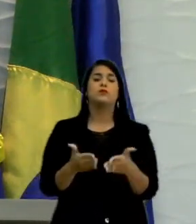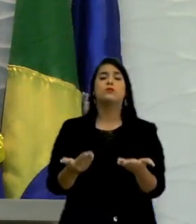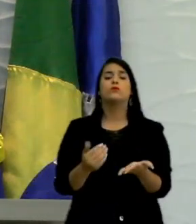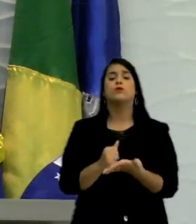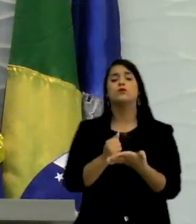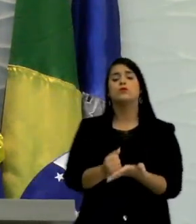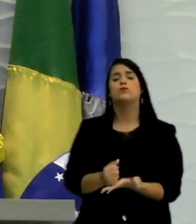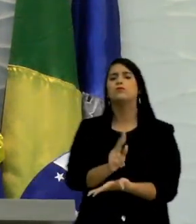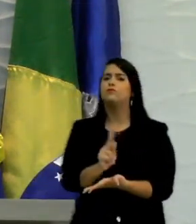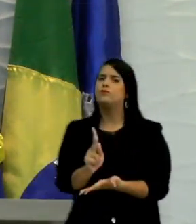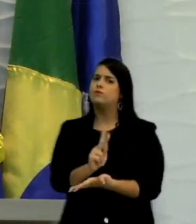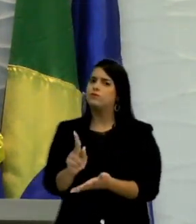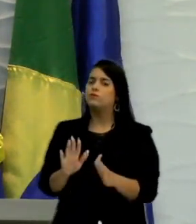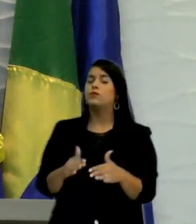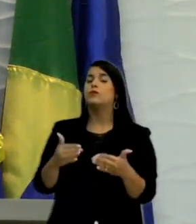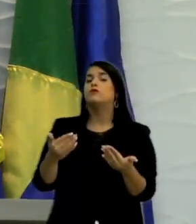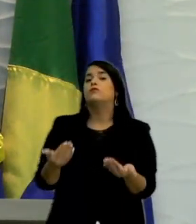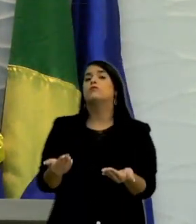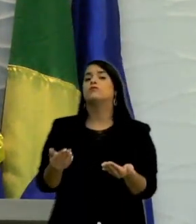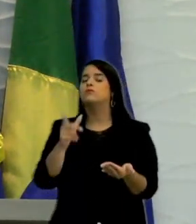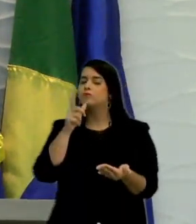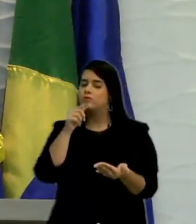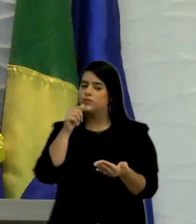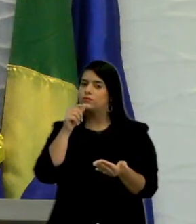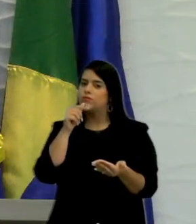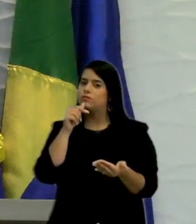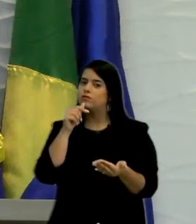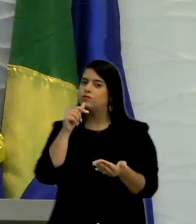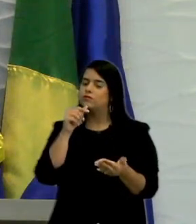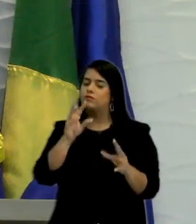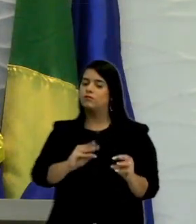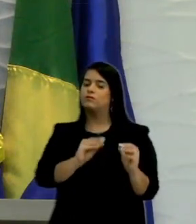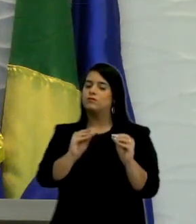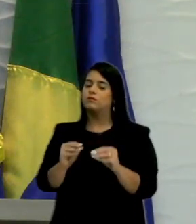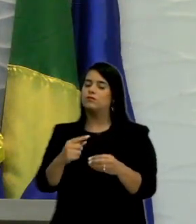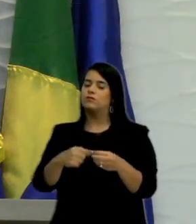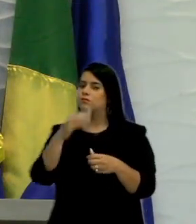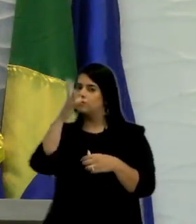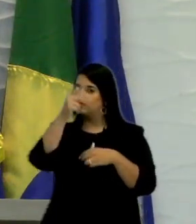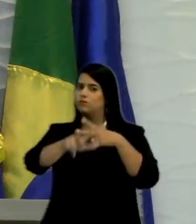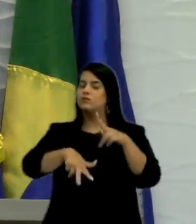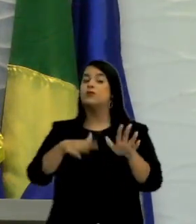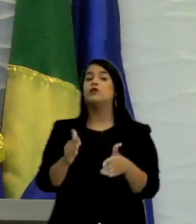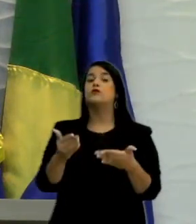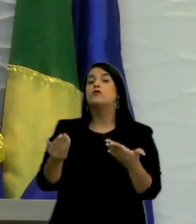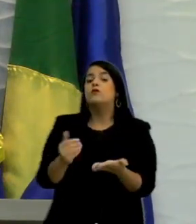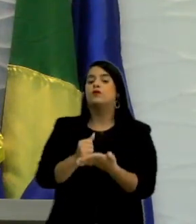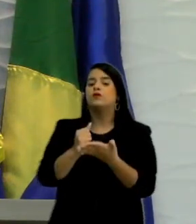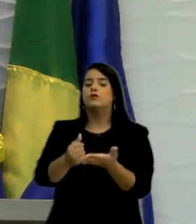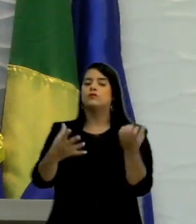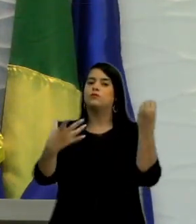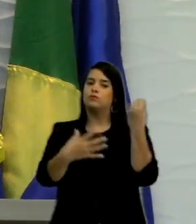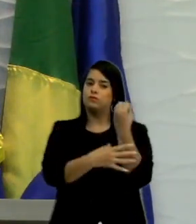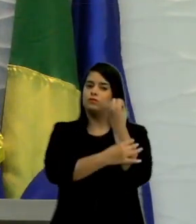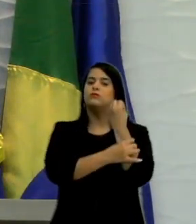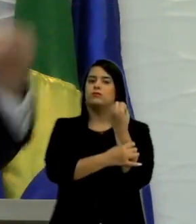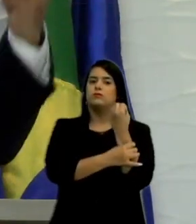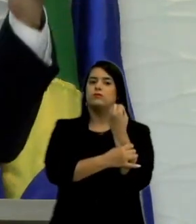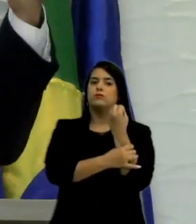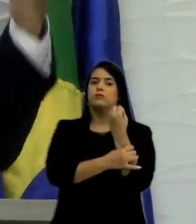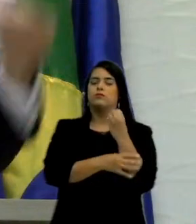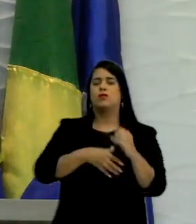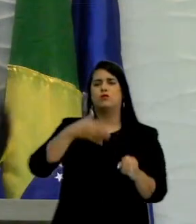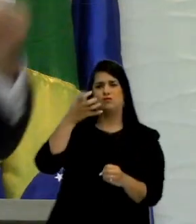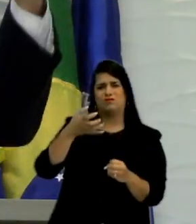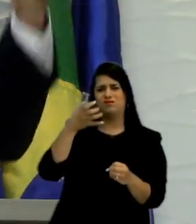é o apoio que ela dá ao abastecimento de água em São Bento do Una? Qual é o apoio que a deputada Débora Almeida dá à segurança? Então os discursos